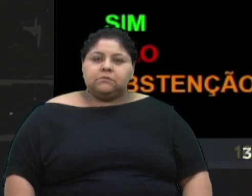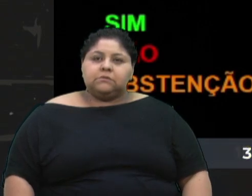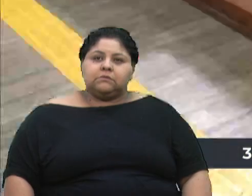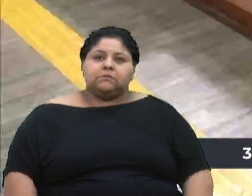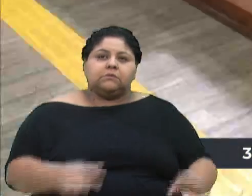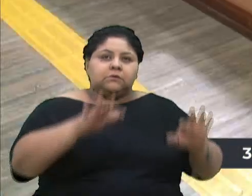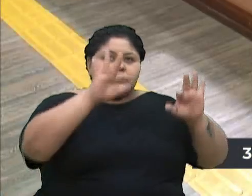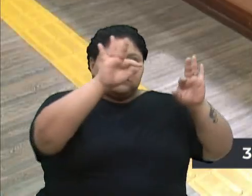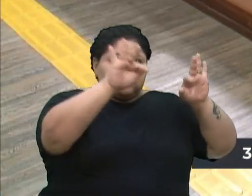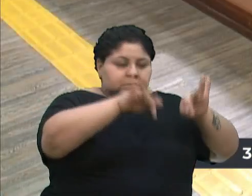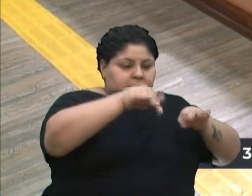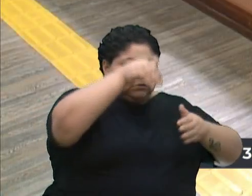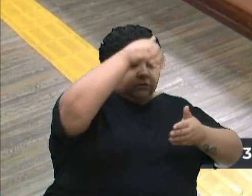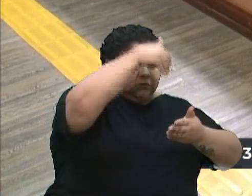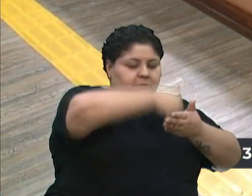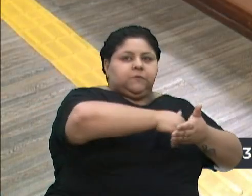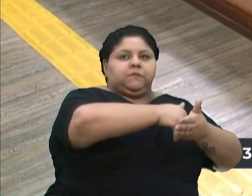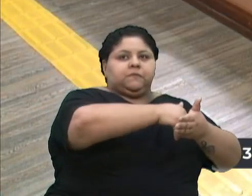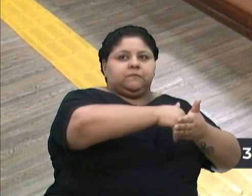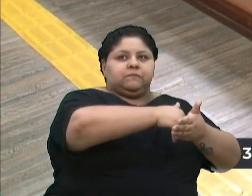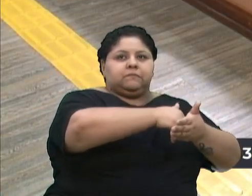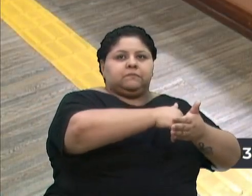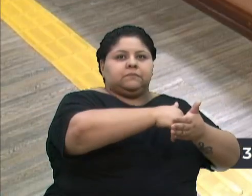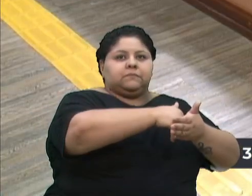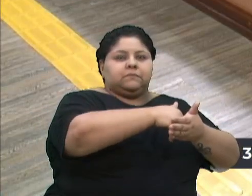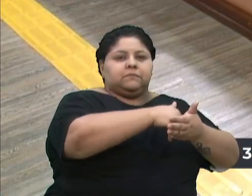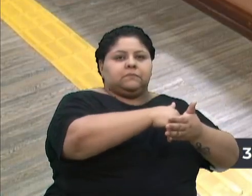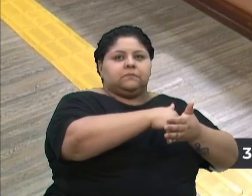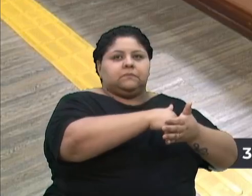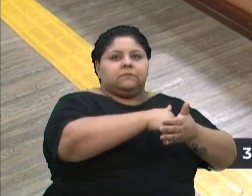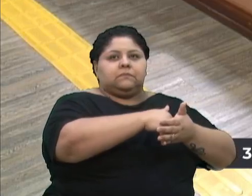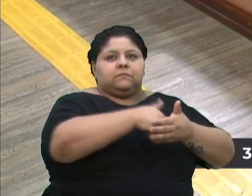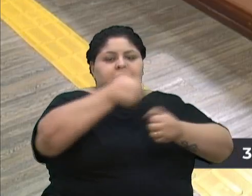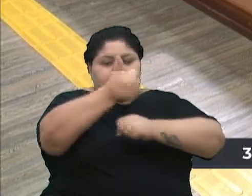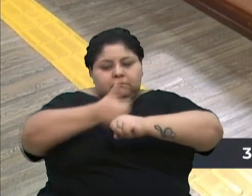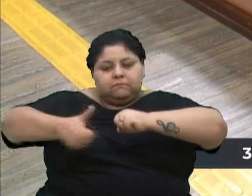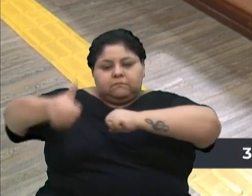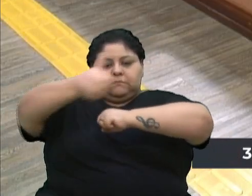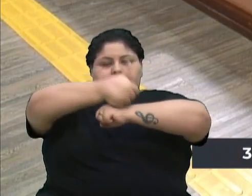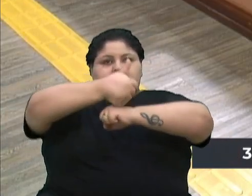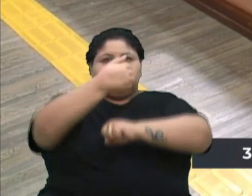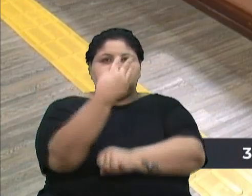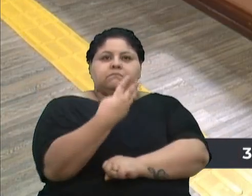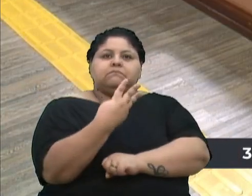Encerrado o registro dos votos, encerrada a votação. O substitutivo